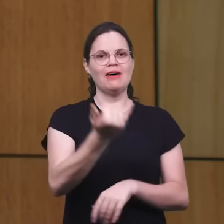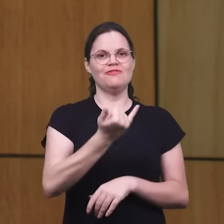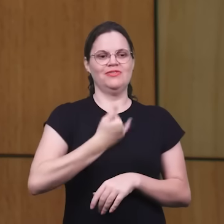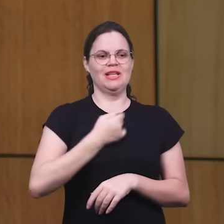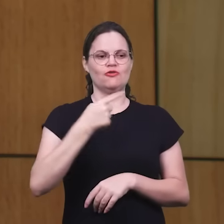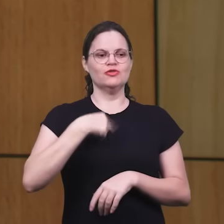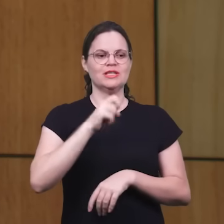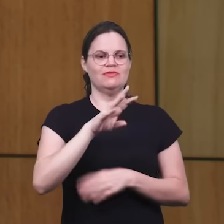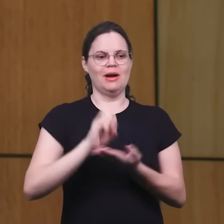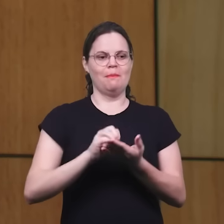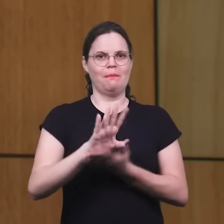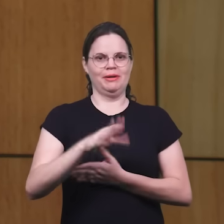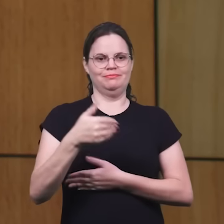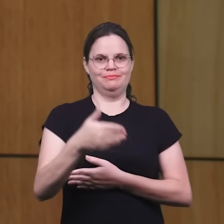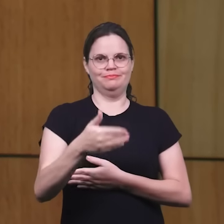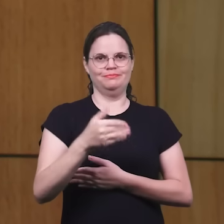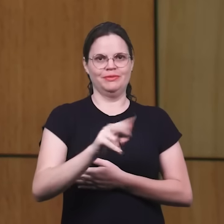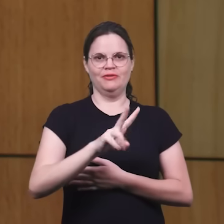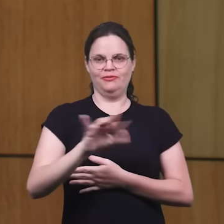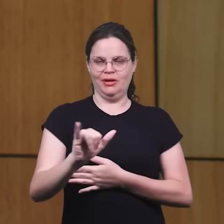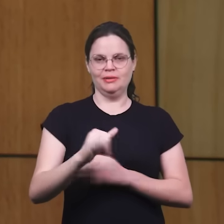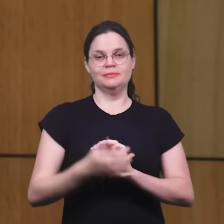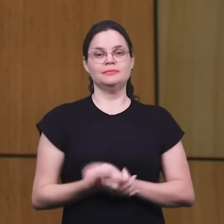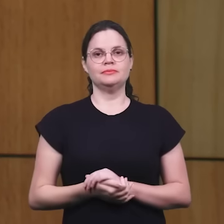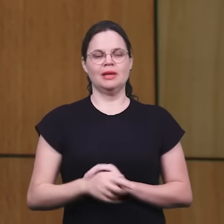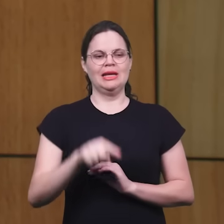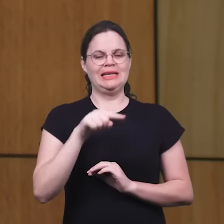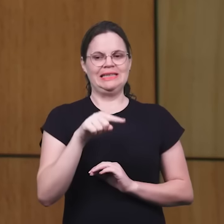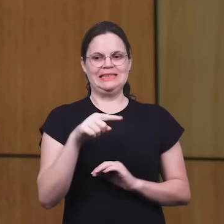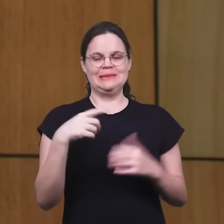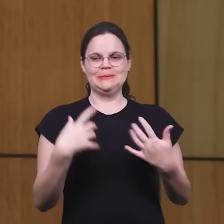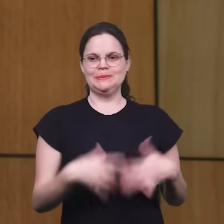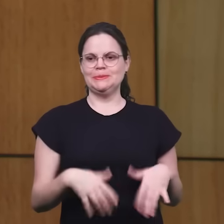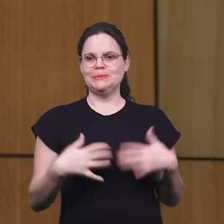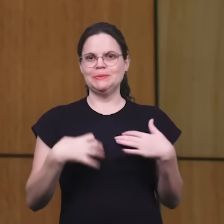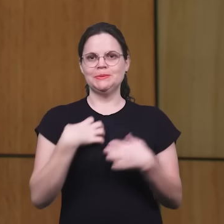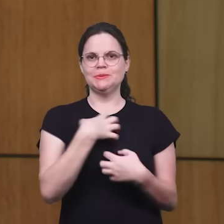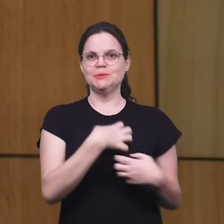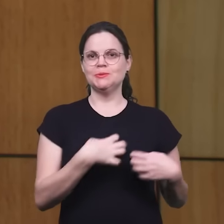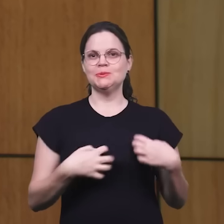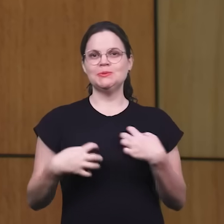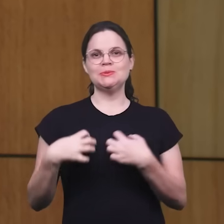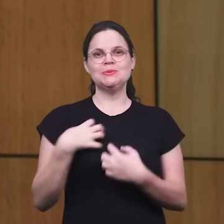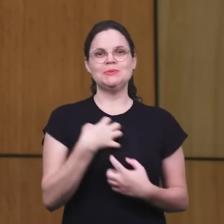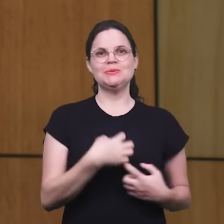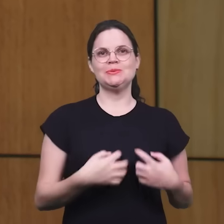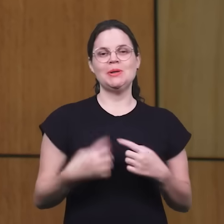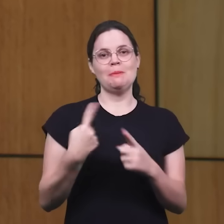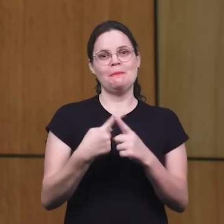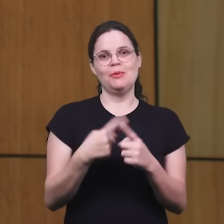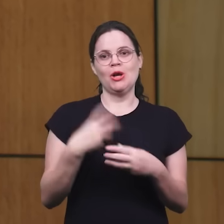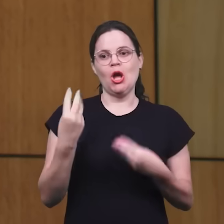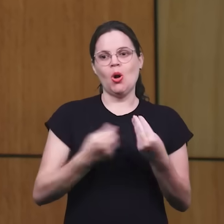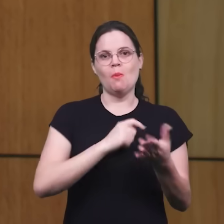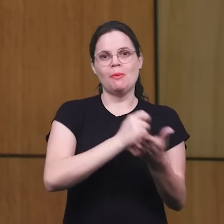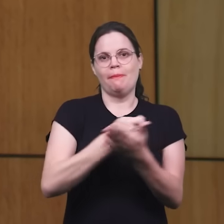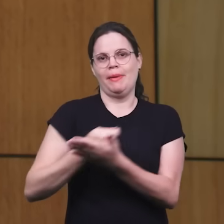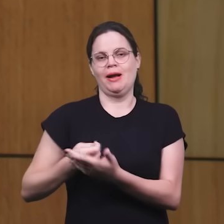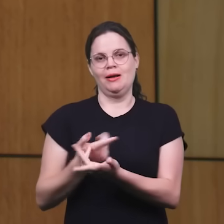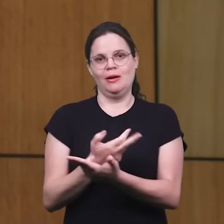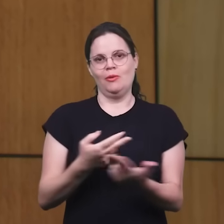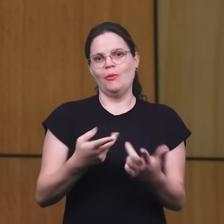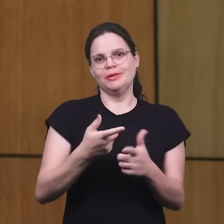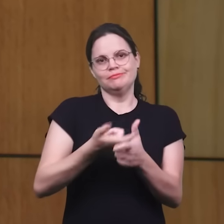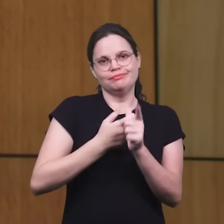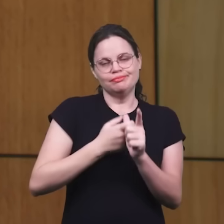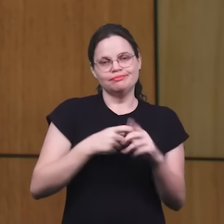de demissão há alguns dias, e esse fato deixou muito angustiado devido aos seus compromissos financeiros.